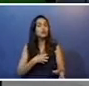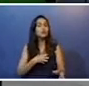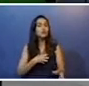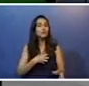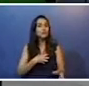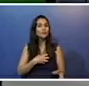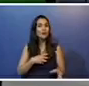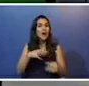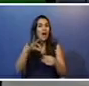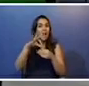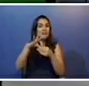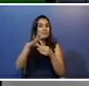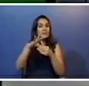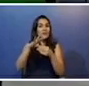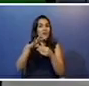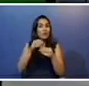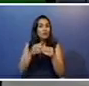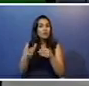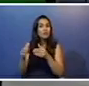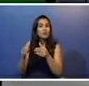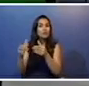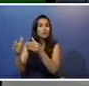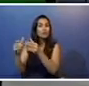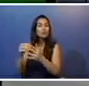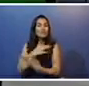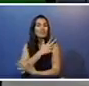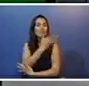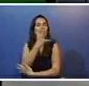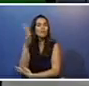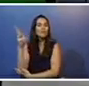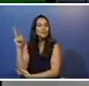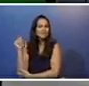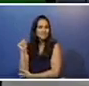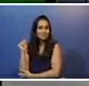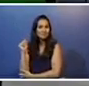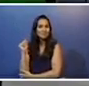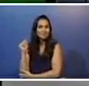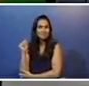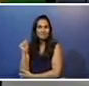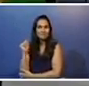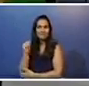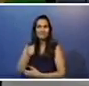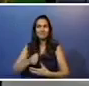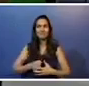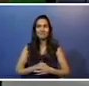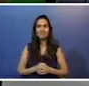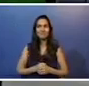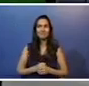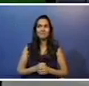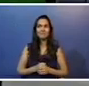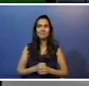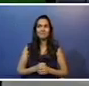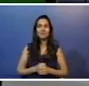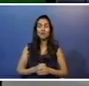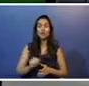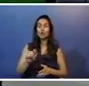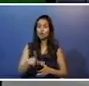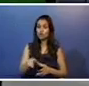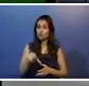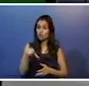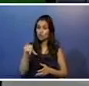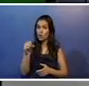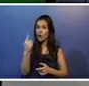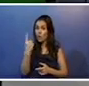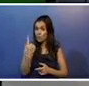as sementes são transportadas na natureza. Isso, olha as imagens. Escolha